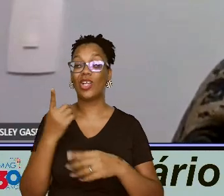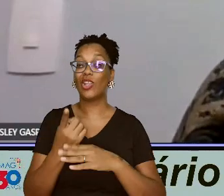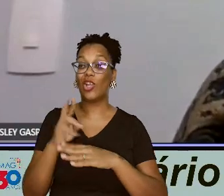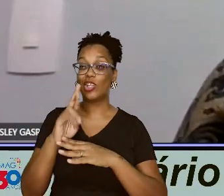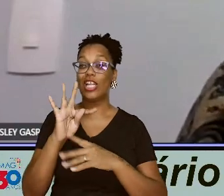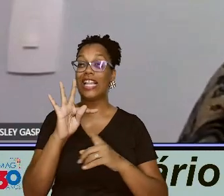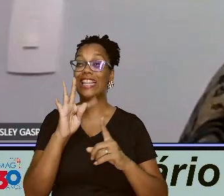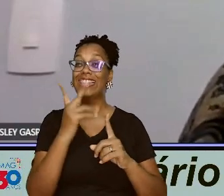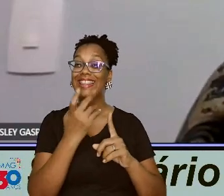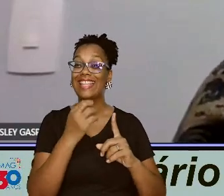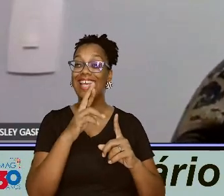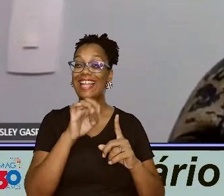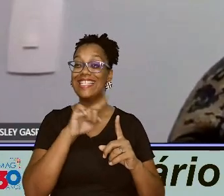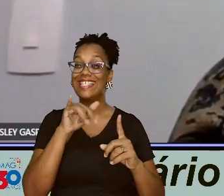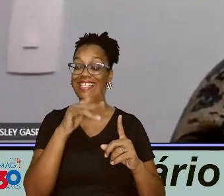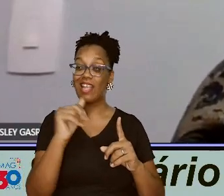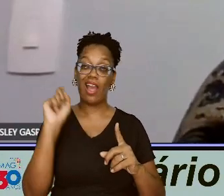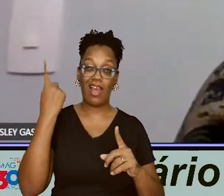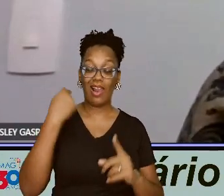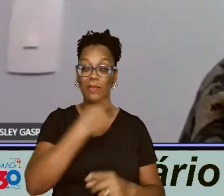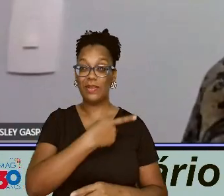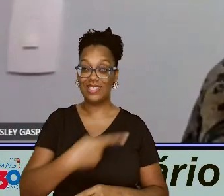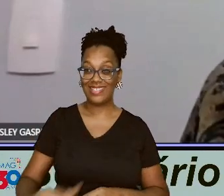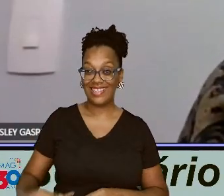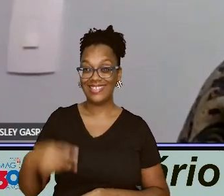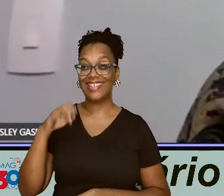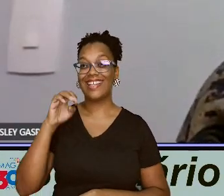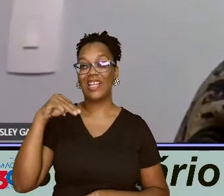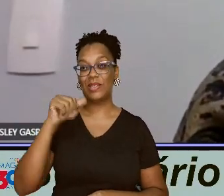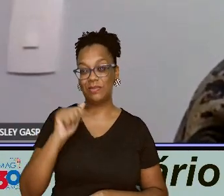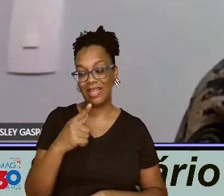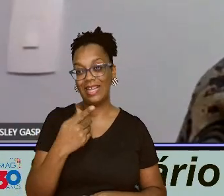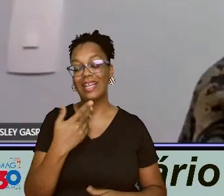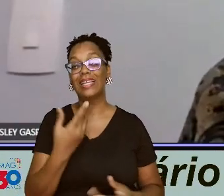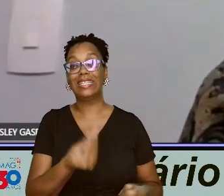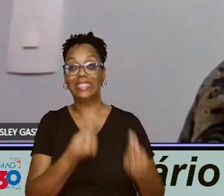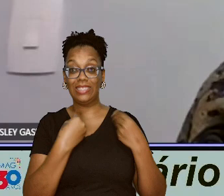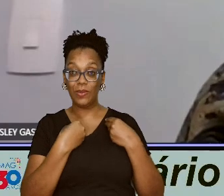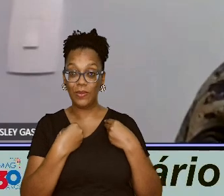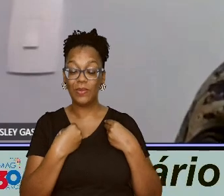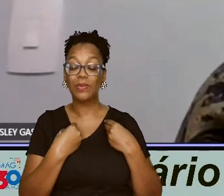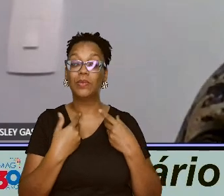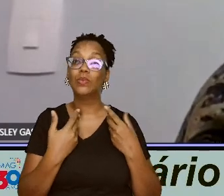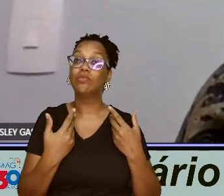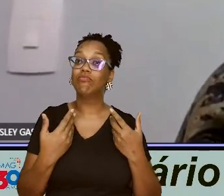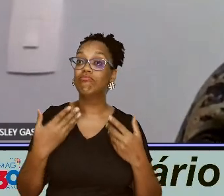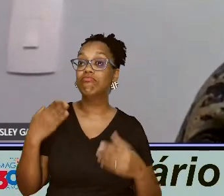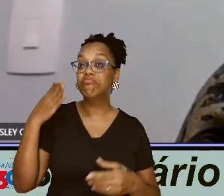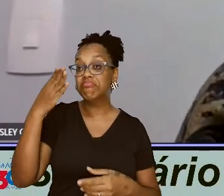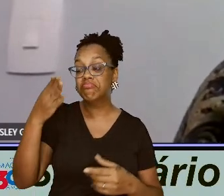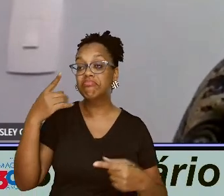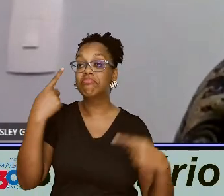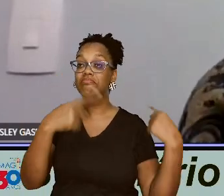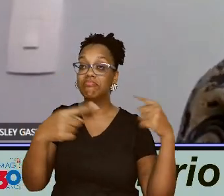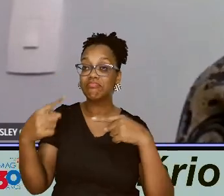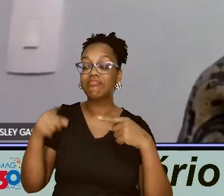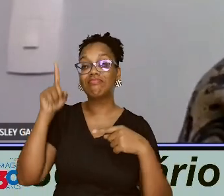na presidência me propiciou ir a um debate em